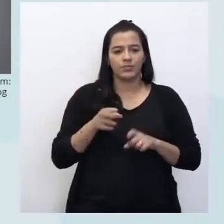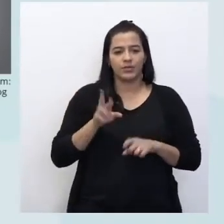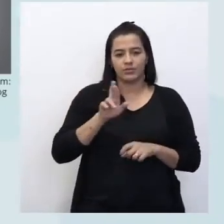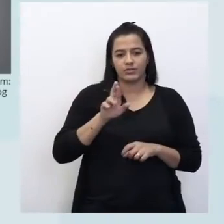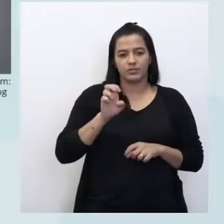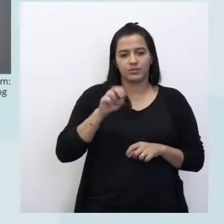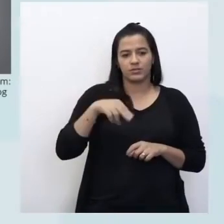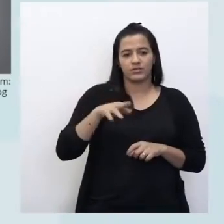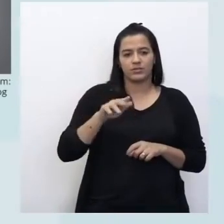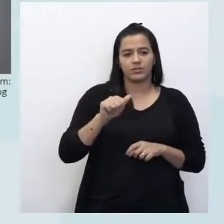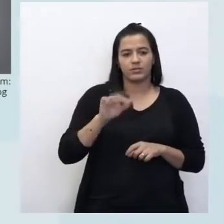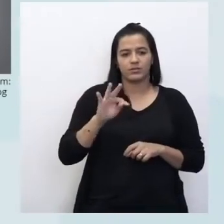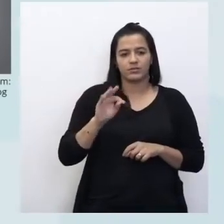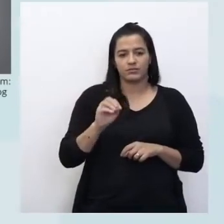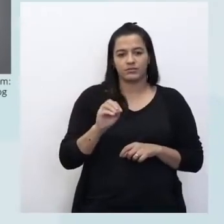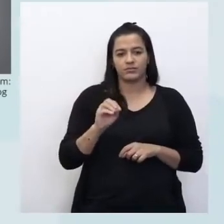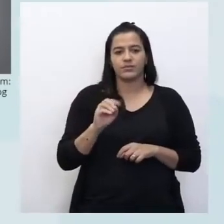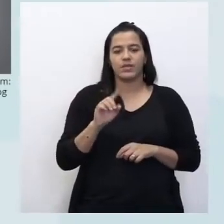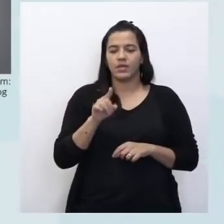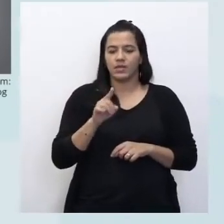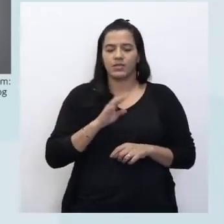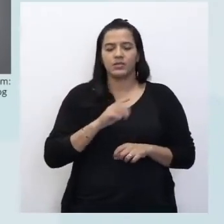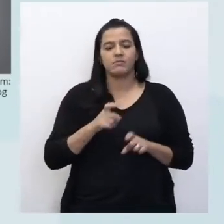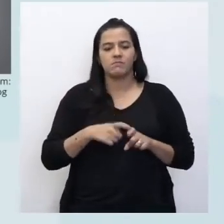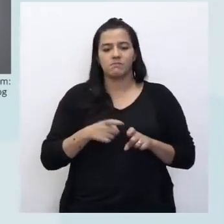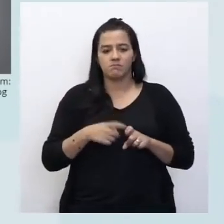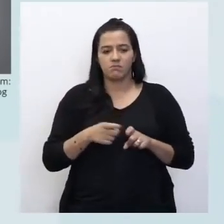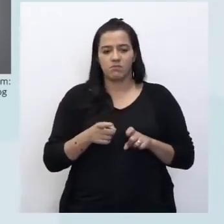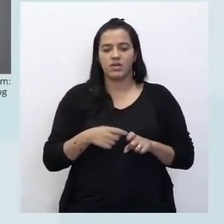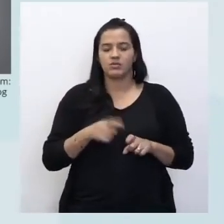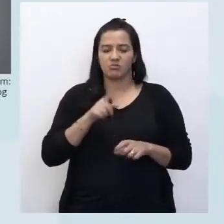um ferrenho defensor da